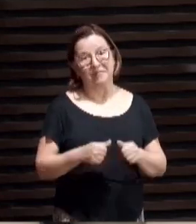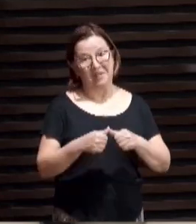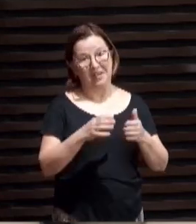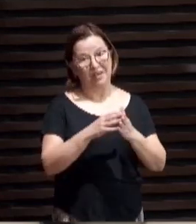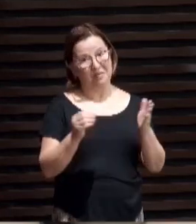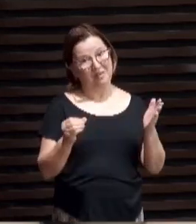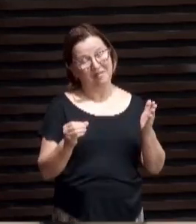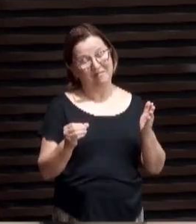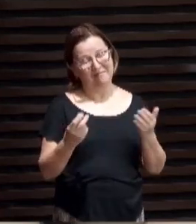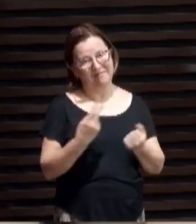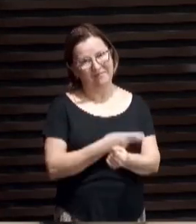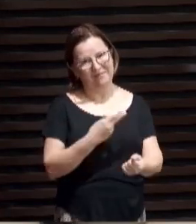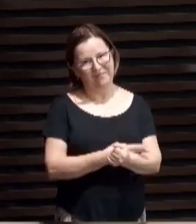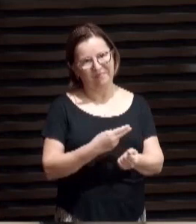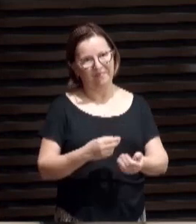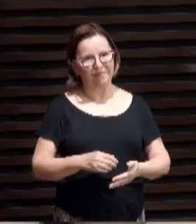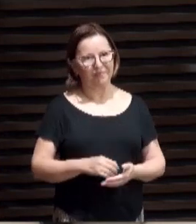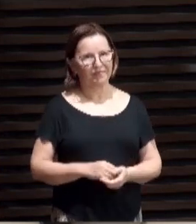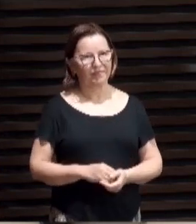É o mesmo modelo.